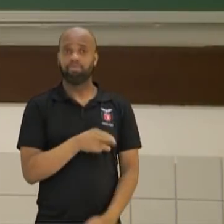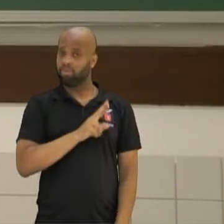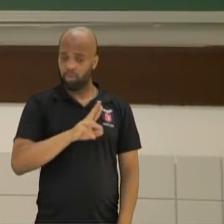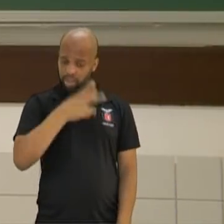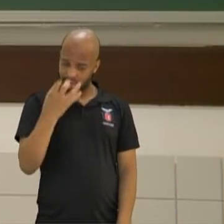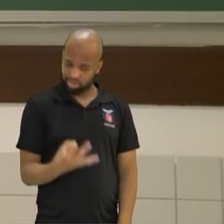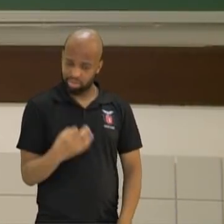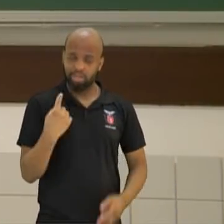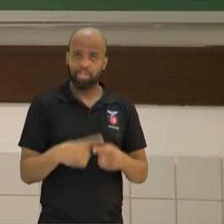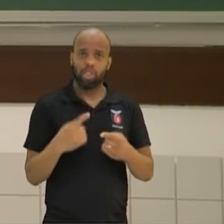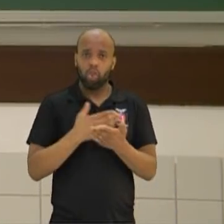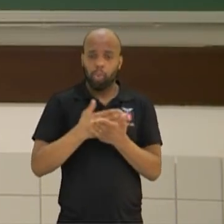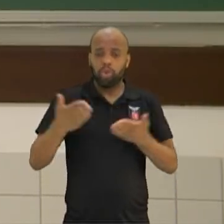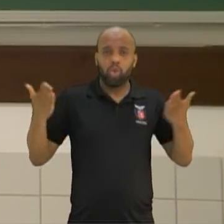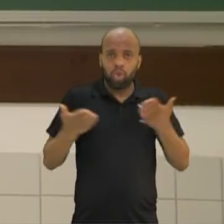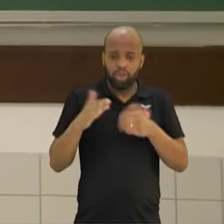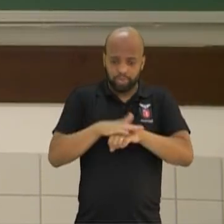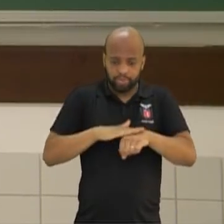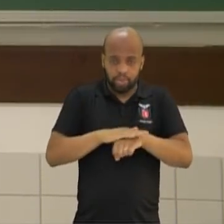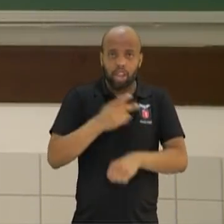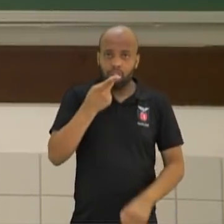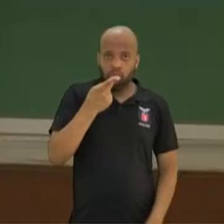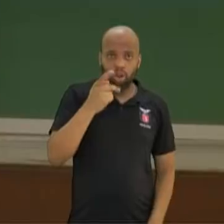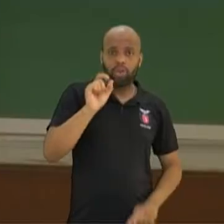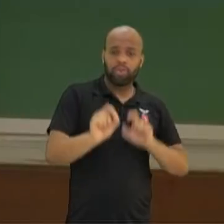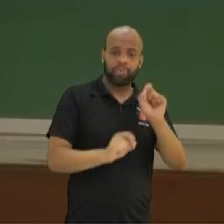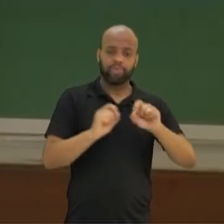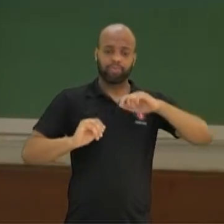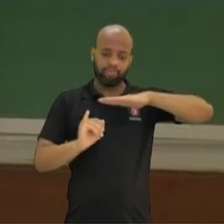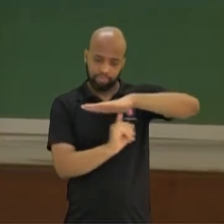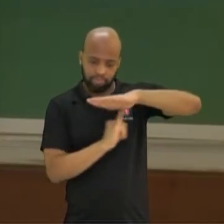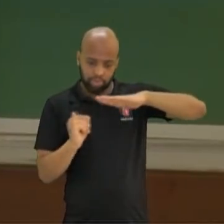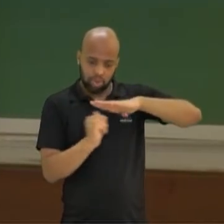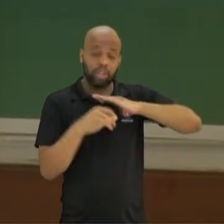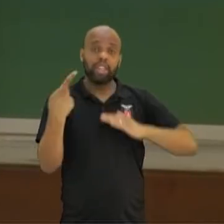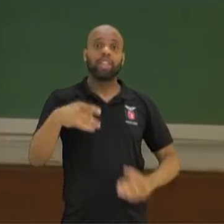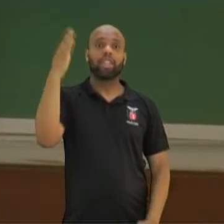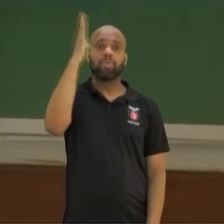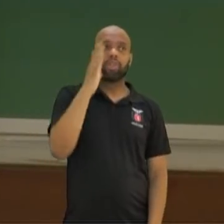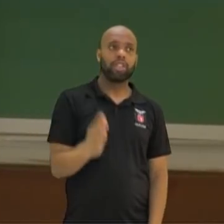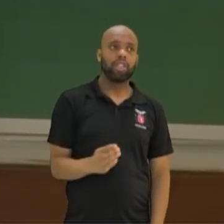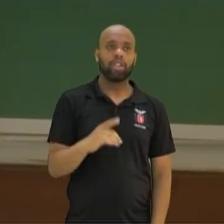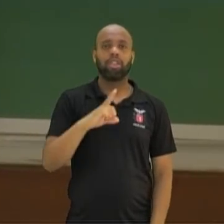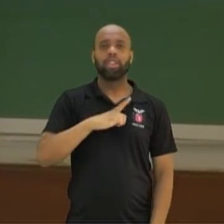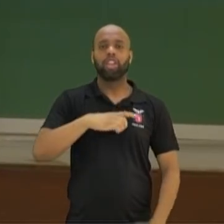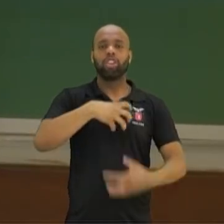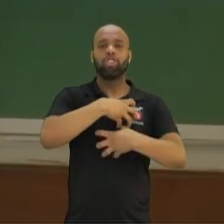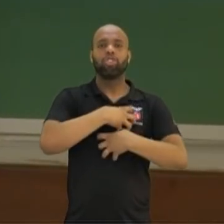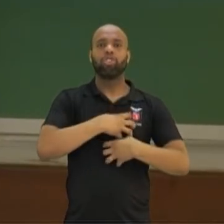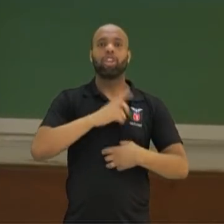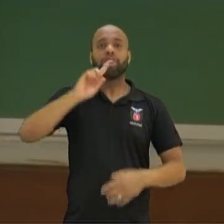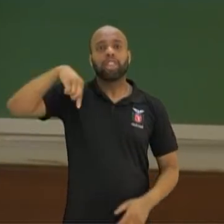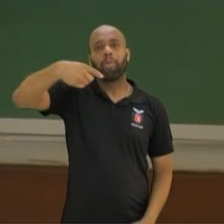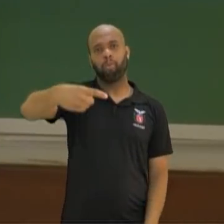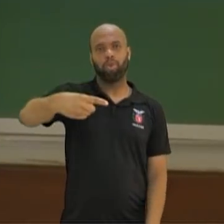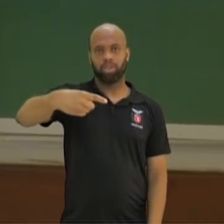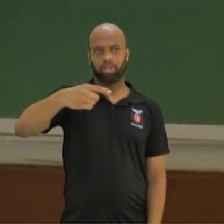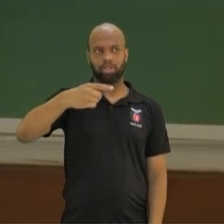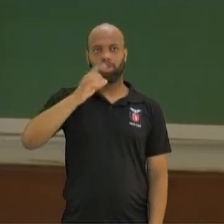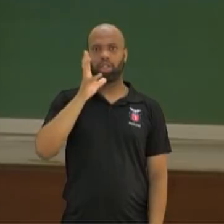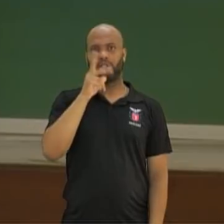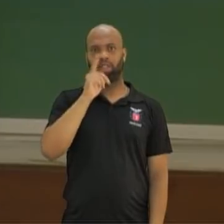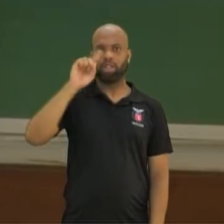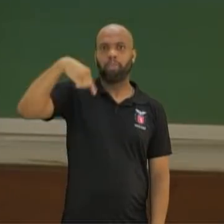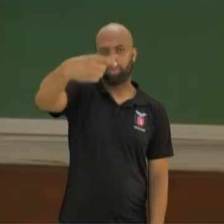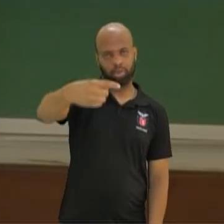Como iniciamos a conversa de hoje, falamos que a industrialização brasileira foi num processo posterior. Não vou usar o